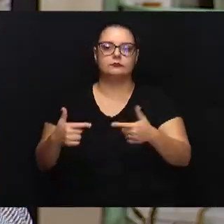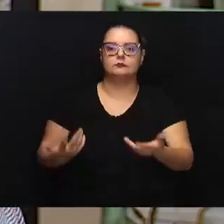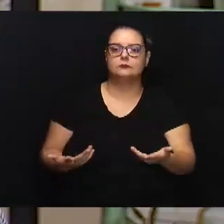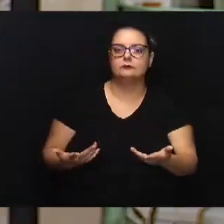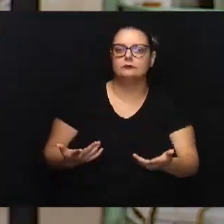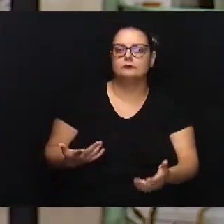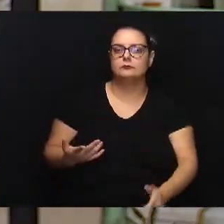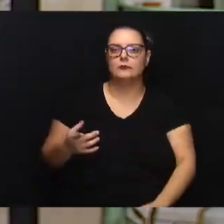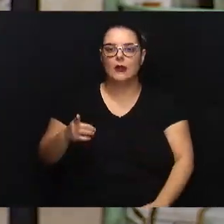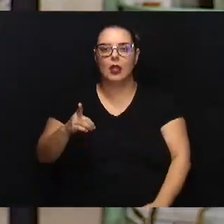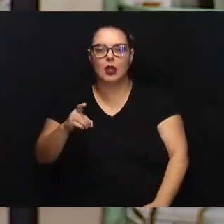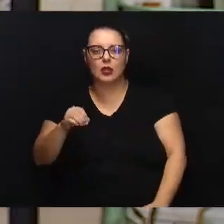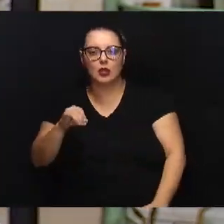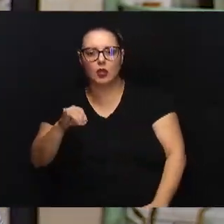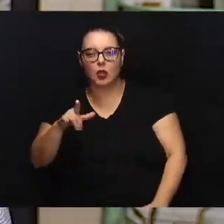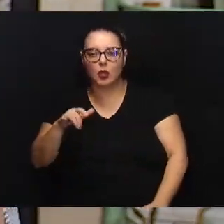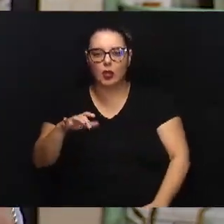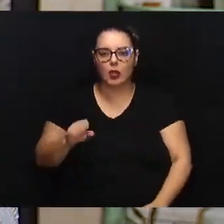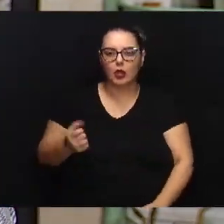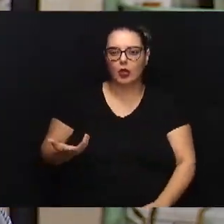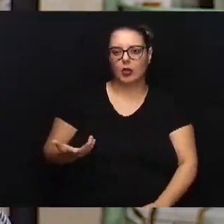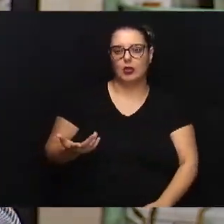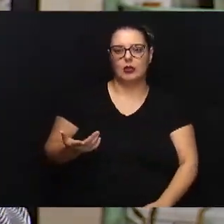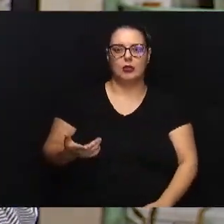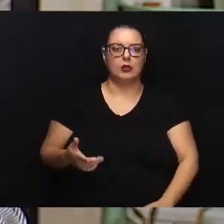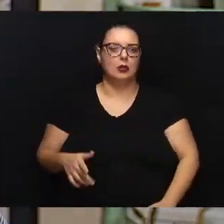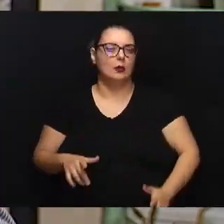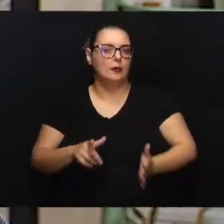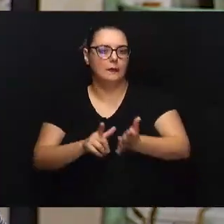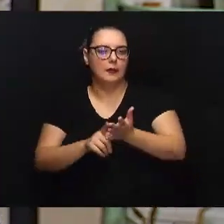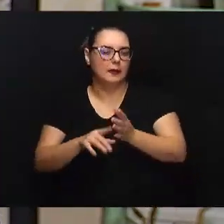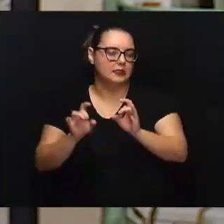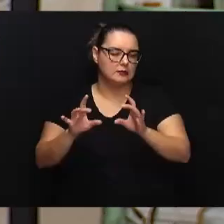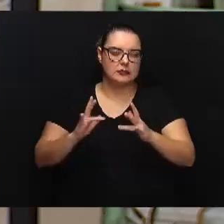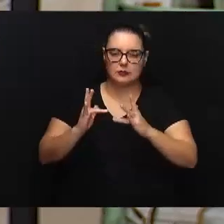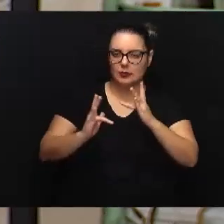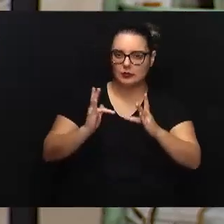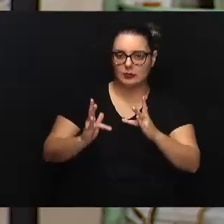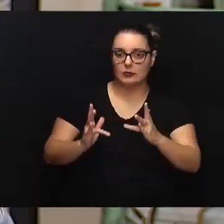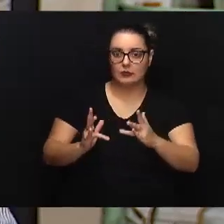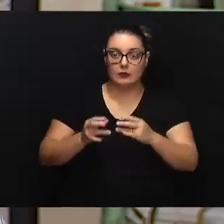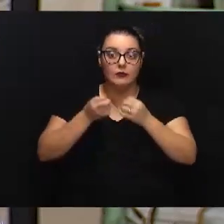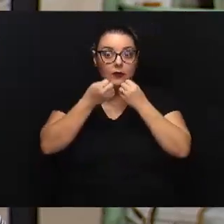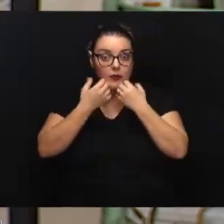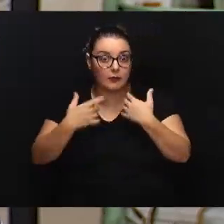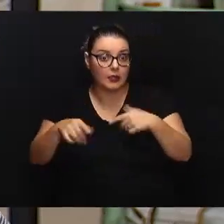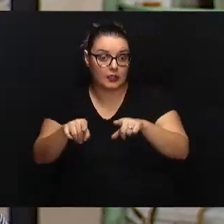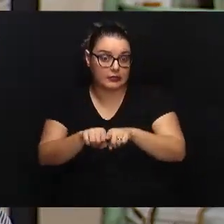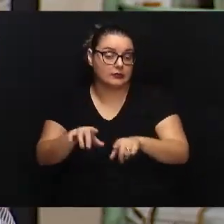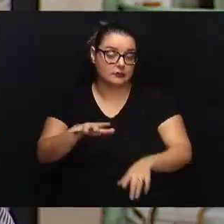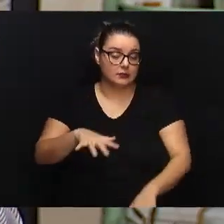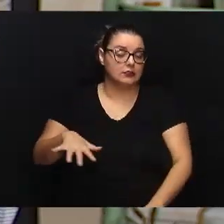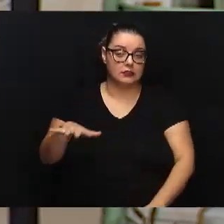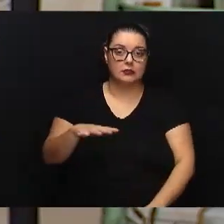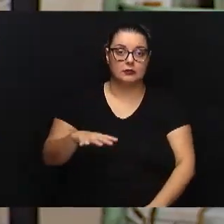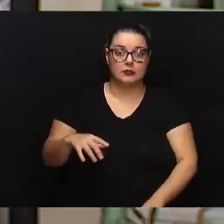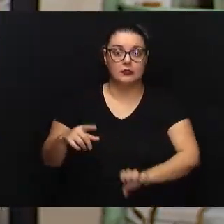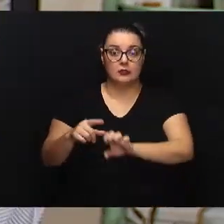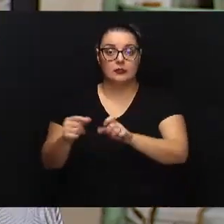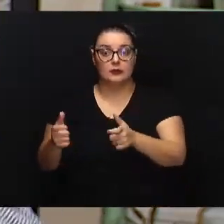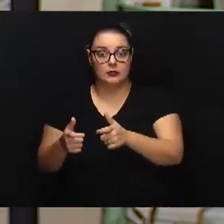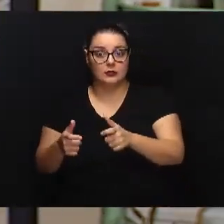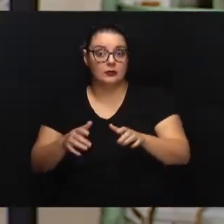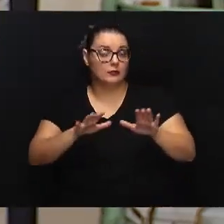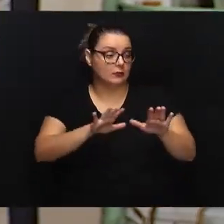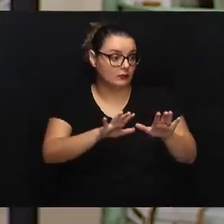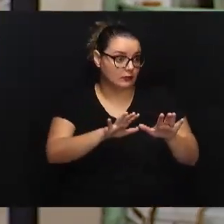doilies, papéis quendados para noiva. Então foi muito bem também esse pequeno empreendimento. Era uma Mas loja isso era virtual. algo que